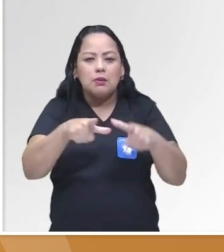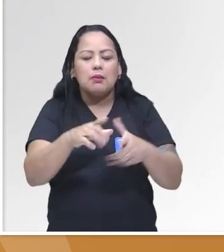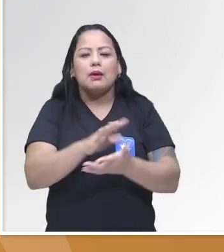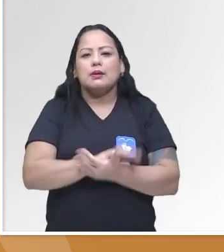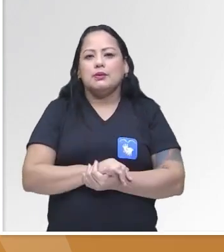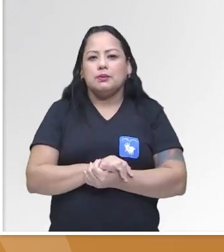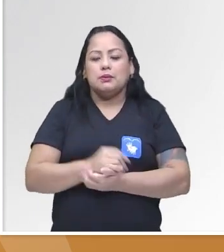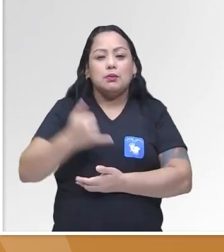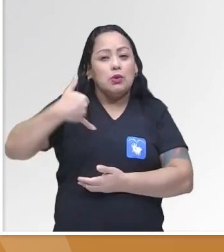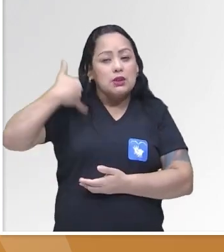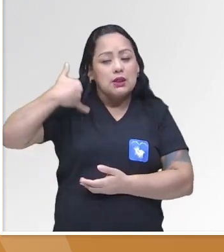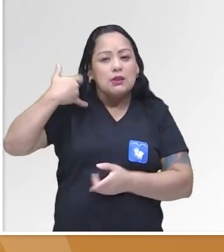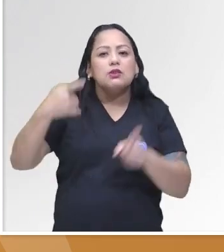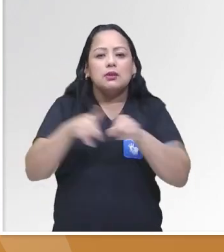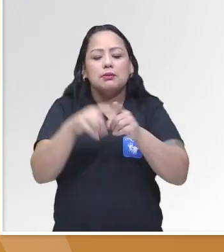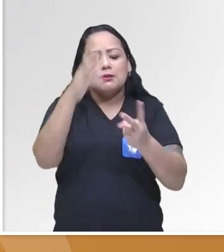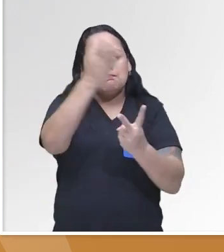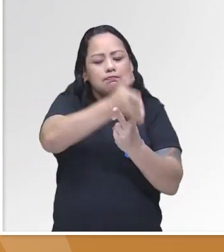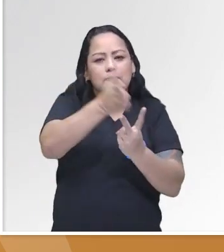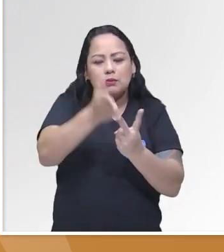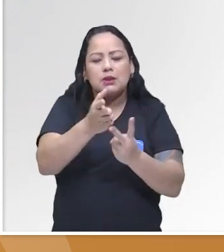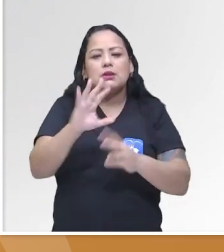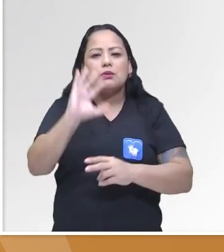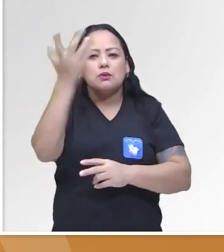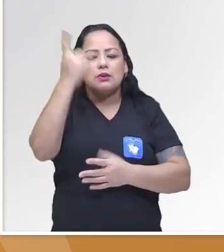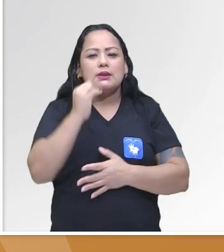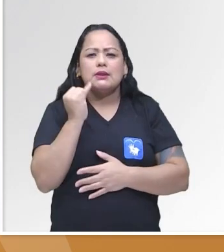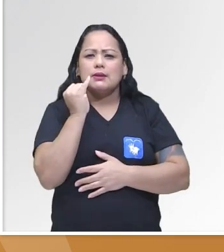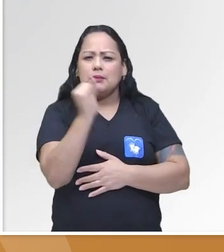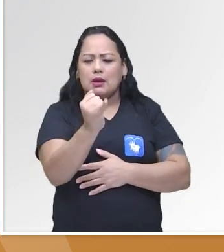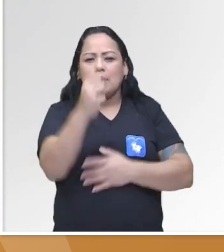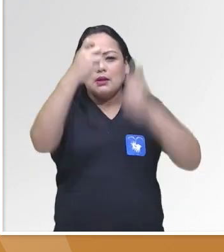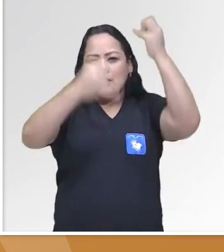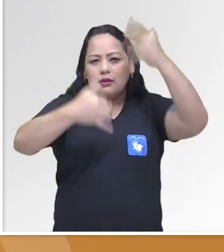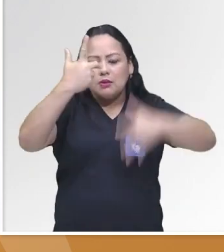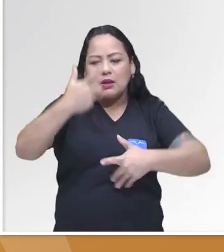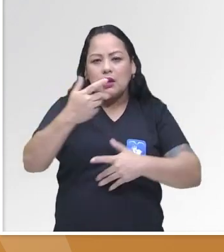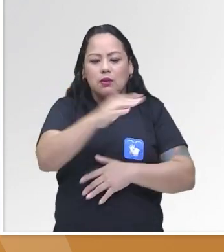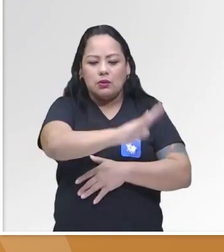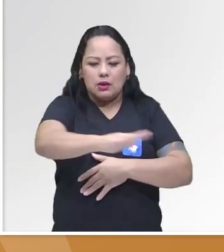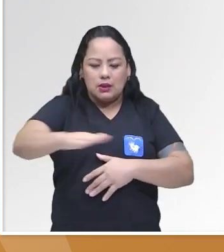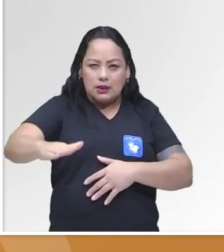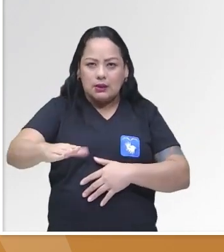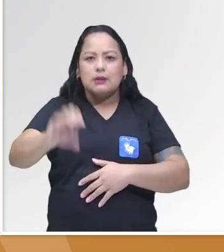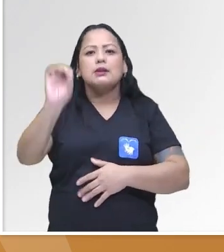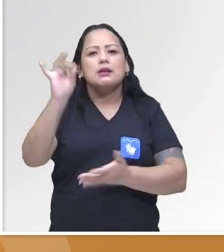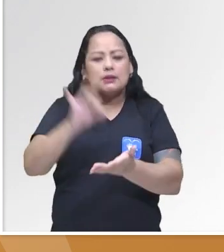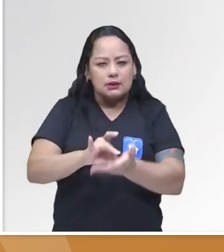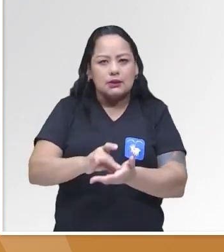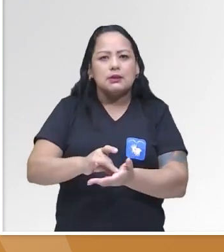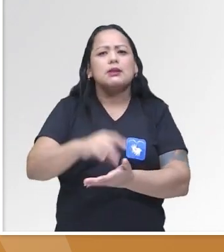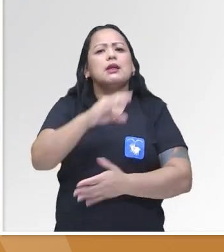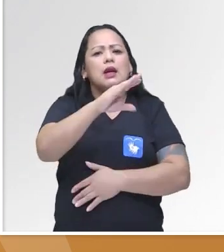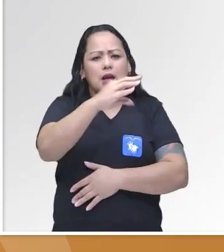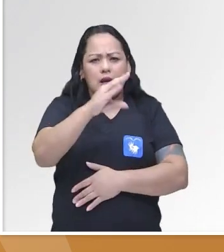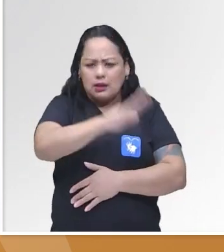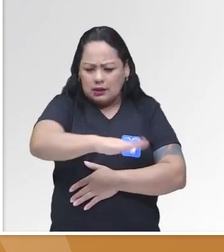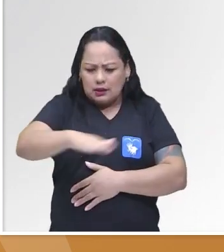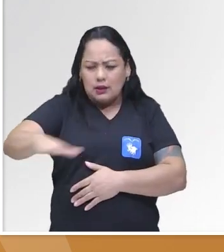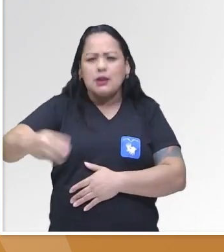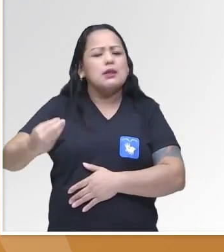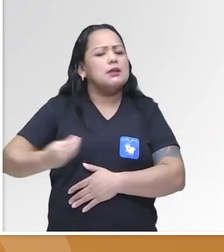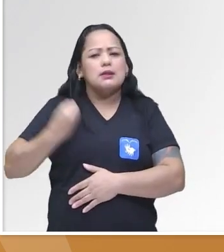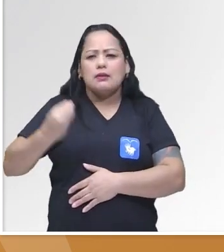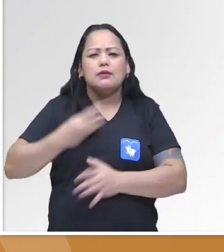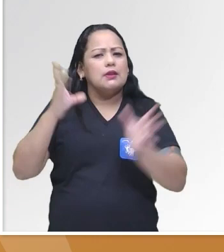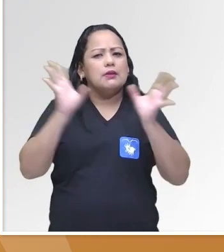por idade. Eu até expliquei a vocês, né? Aquela ideia de que a criança, ela é criança, ela vive a vida de criança